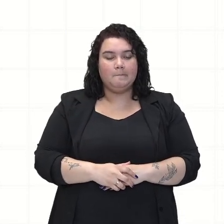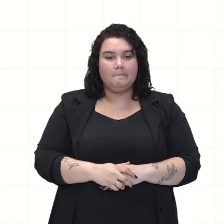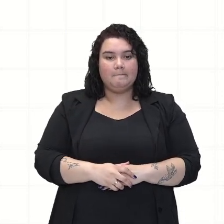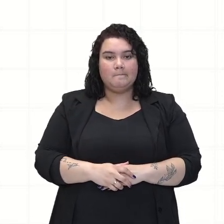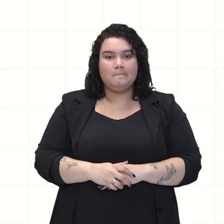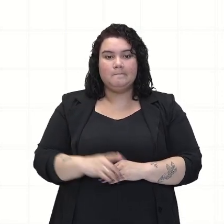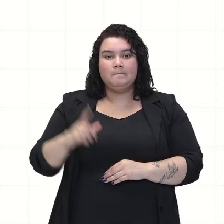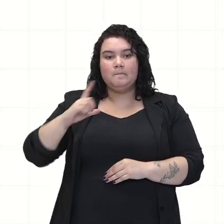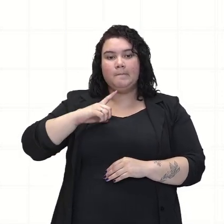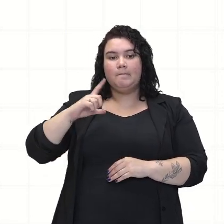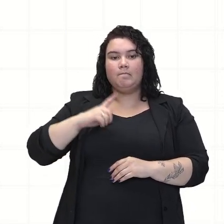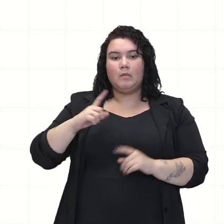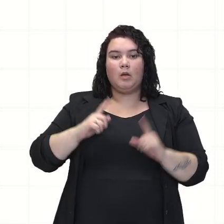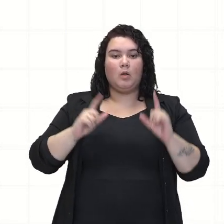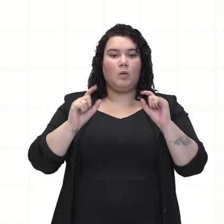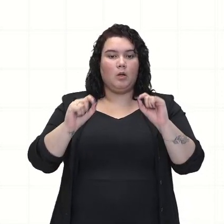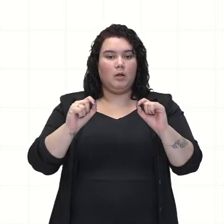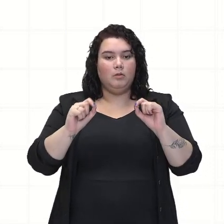nós teríamos aqui, ó,